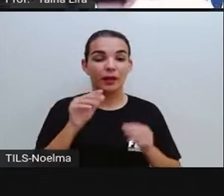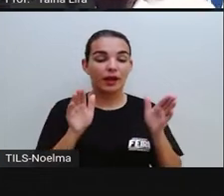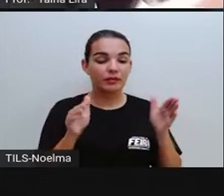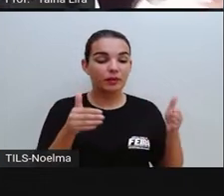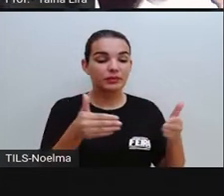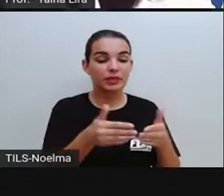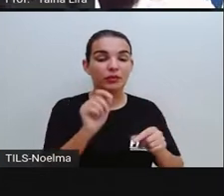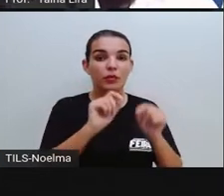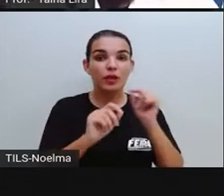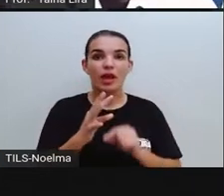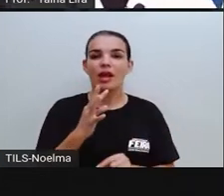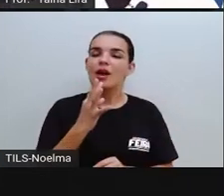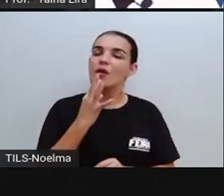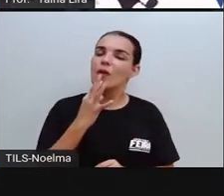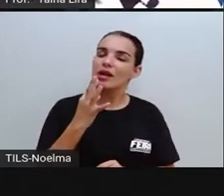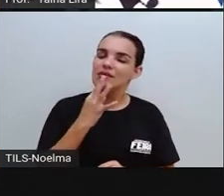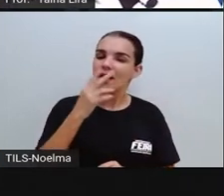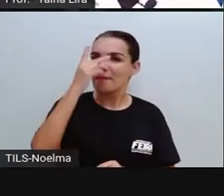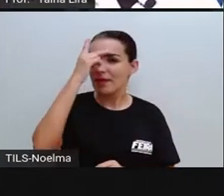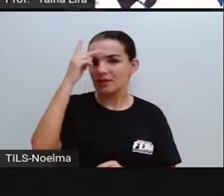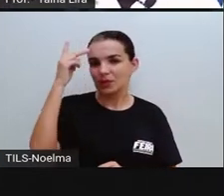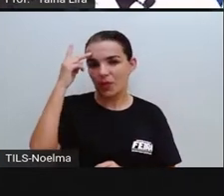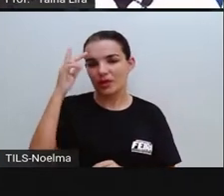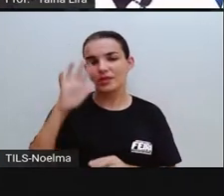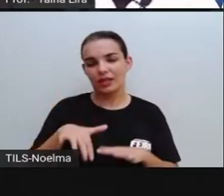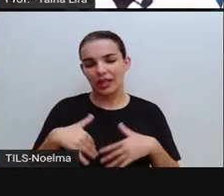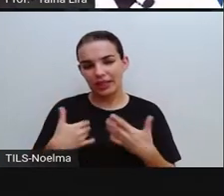que é conhecer as pessoas. Então,